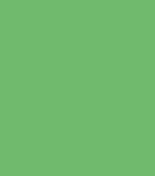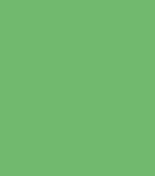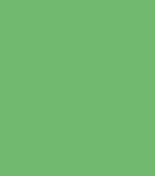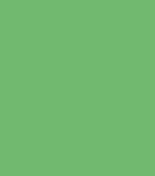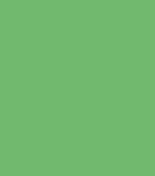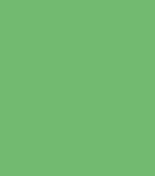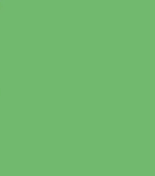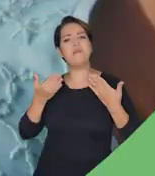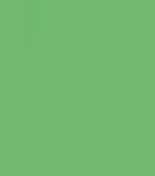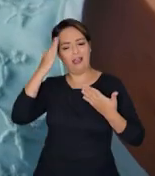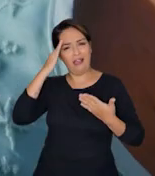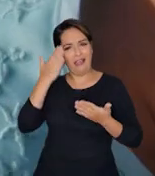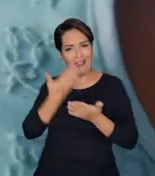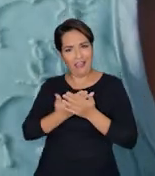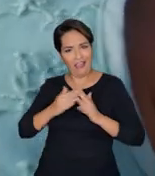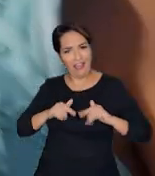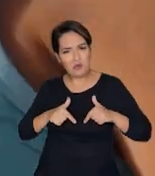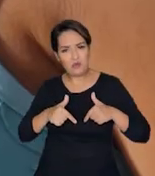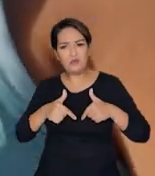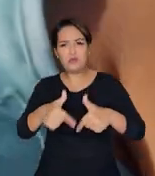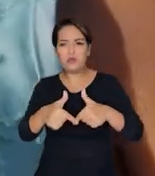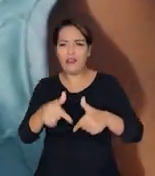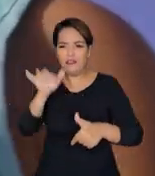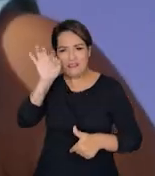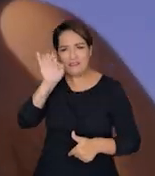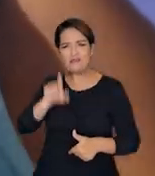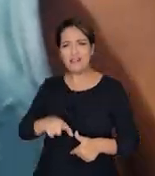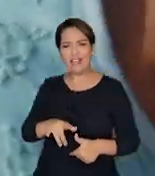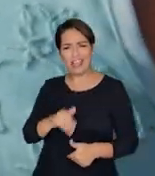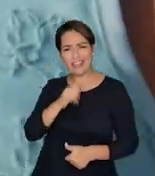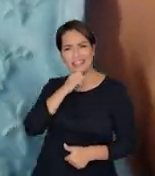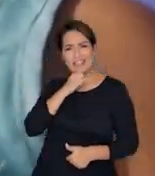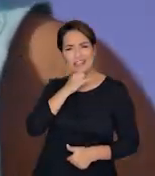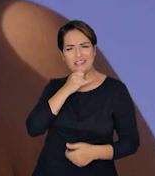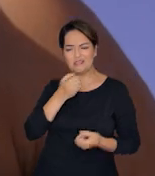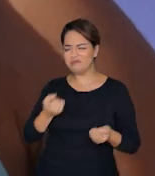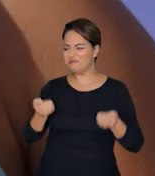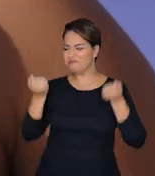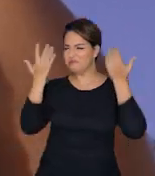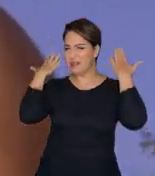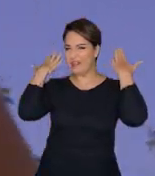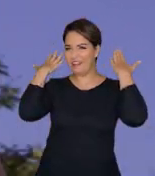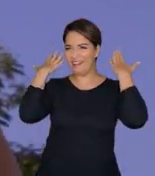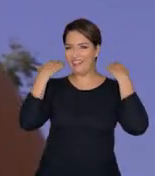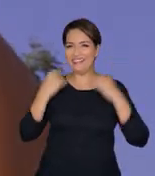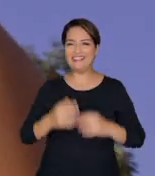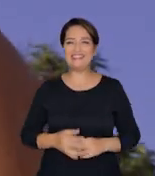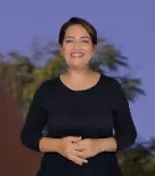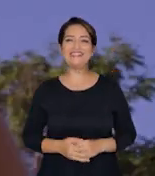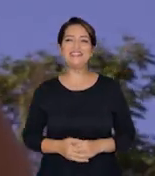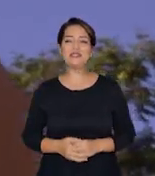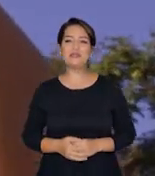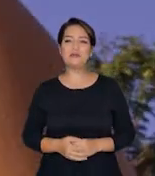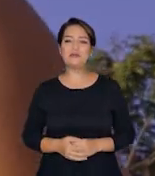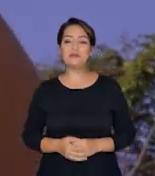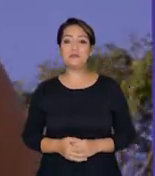Erga essa cabeça, mete o pé e vai na fé. Manda essa tristeza embora.